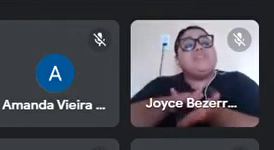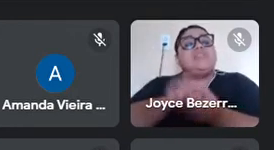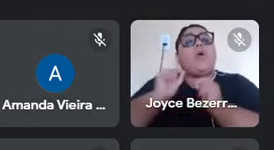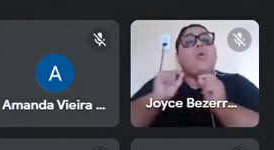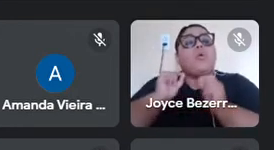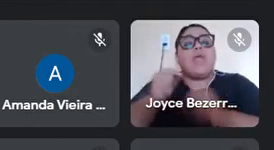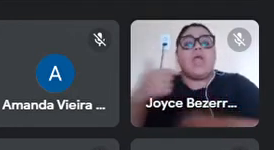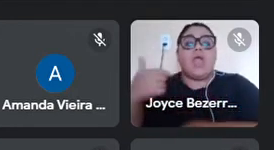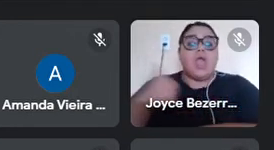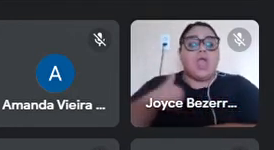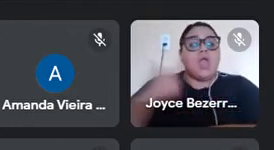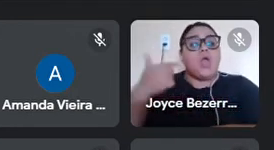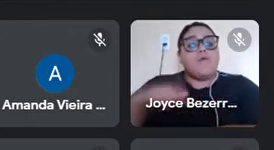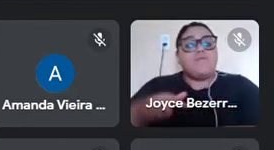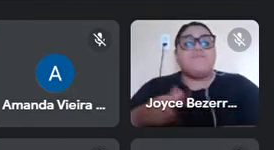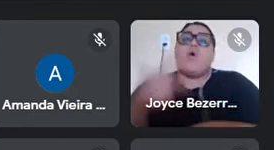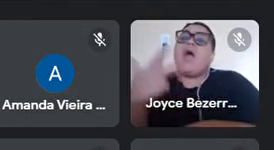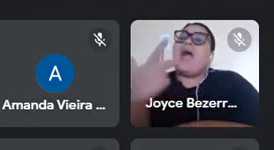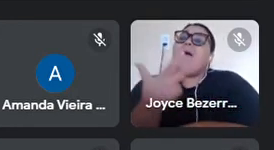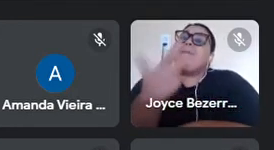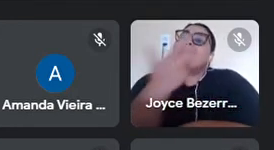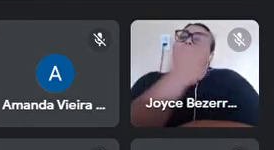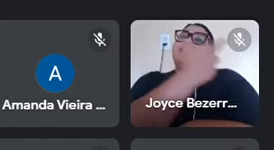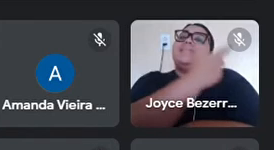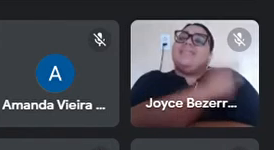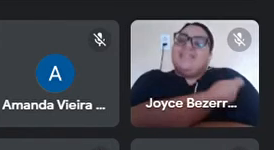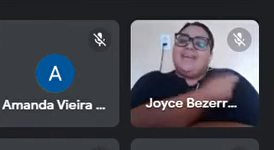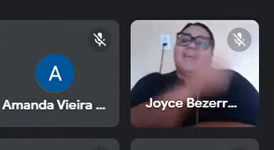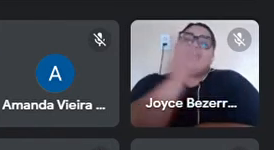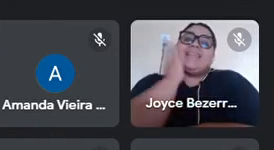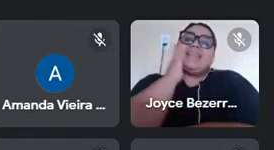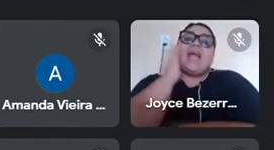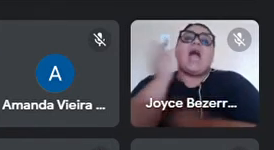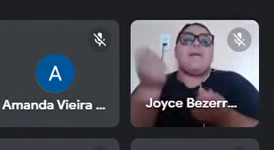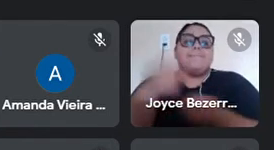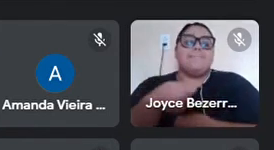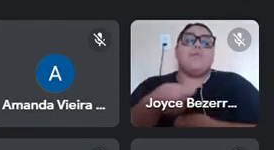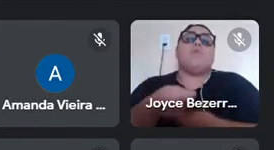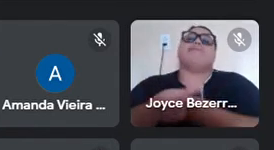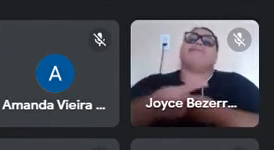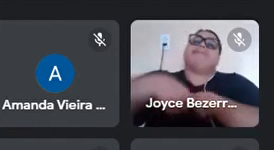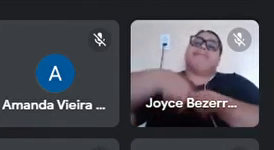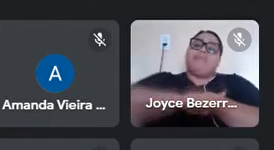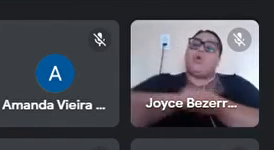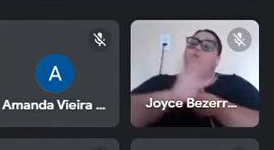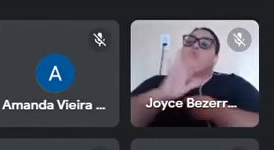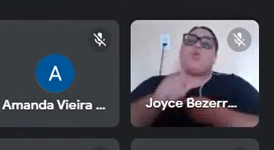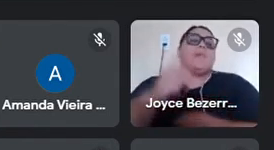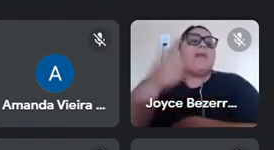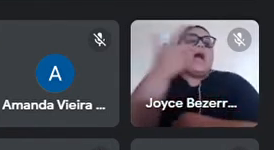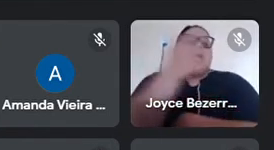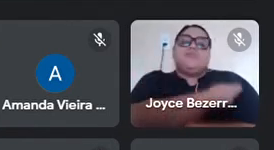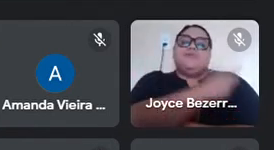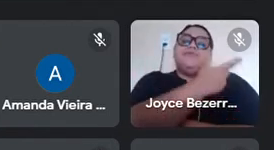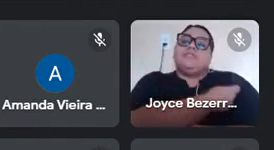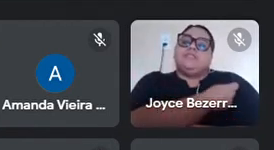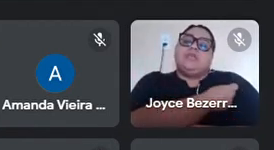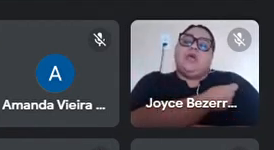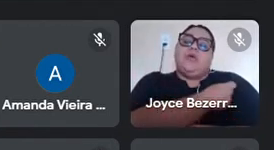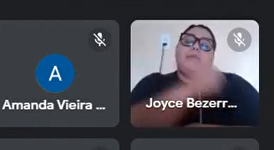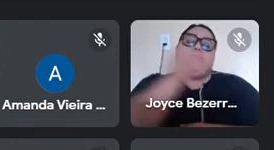eu vou aplicar essa contaminação de forma artificial, né, através das vacinas, certo? É só